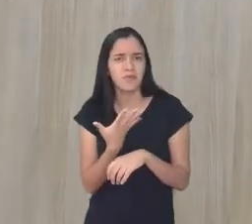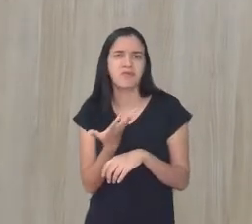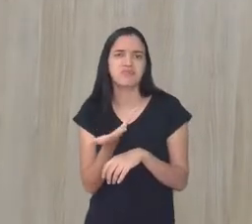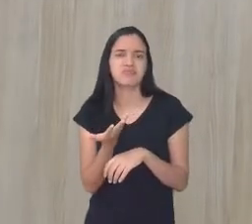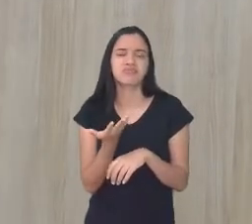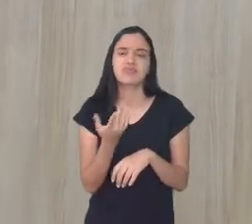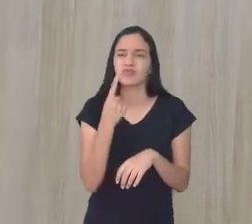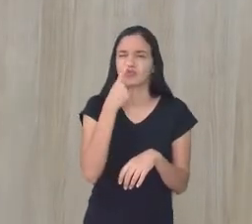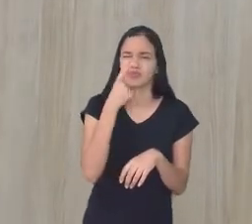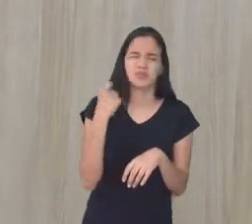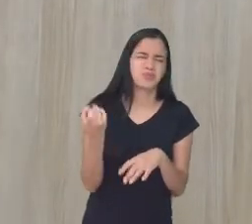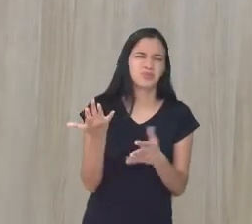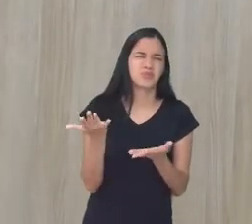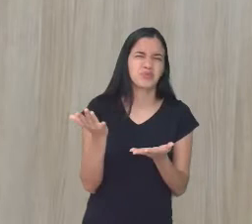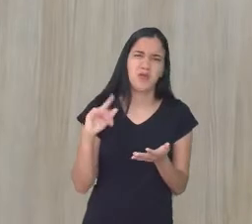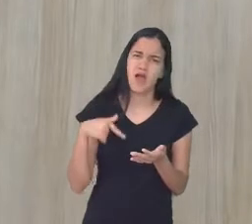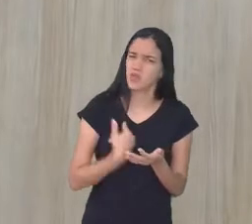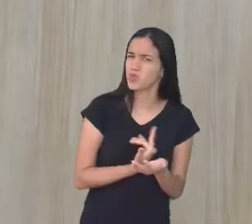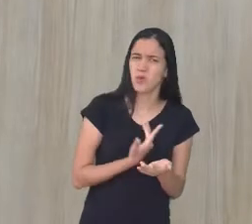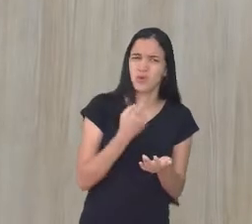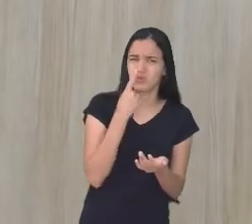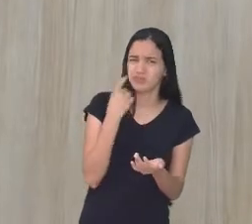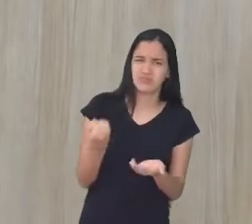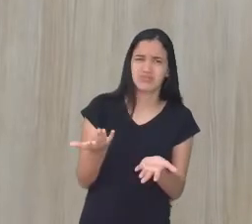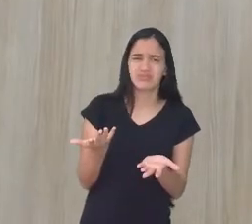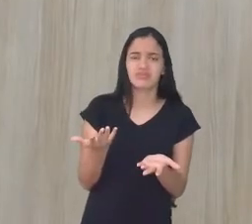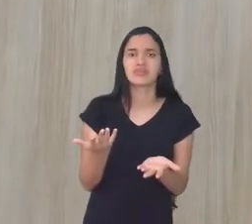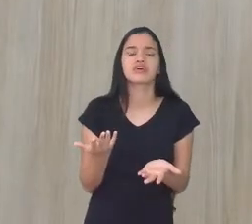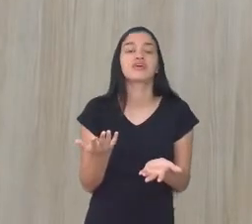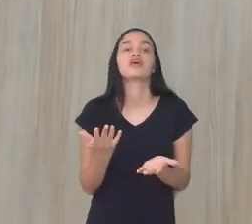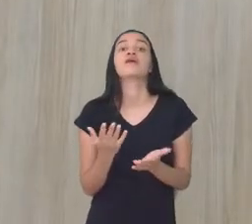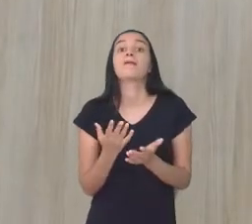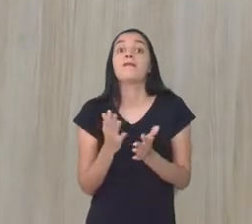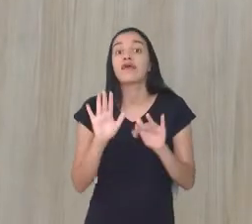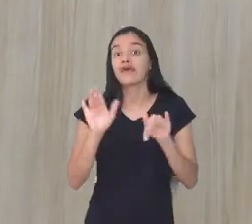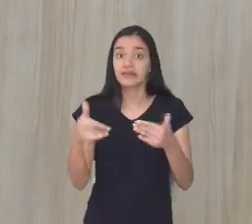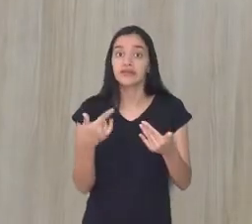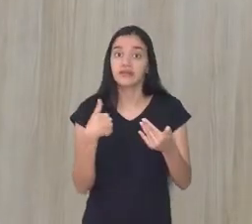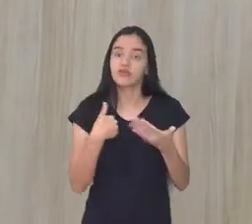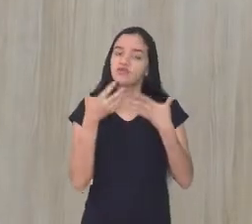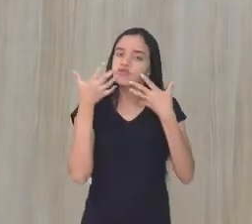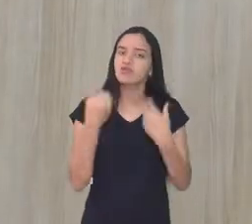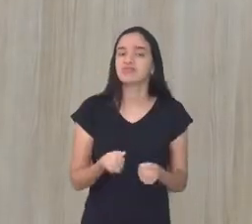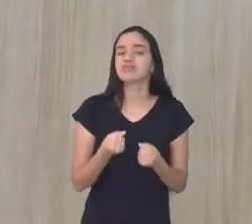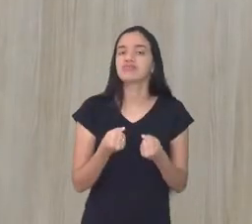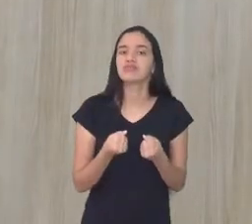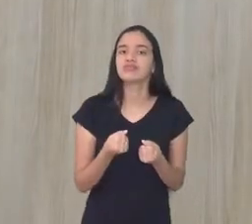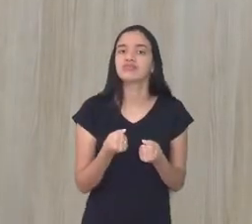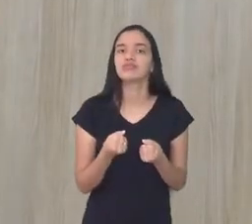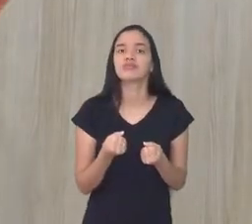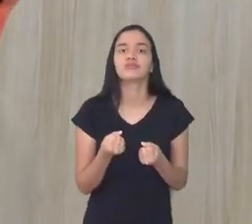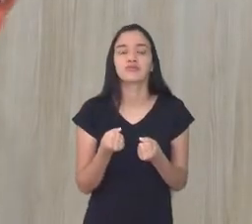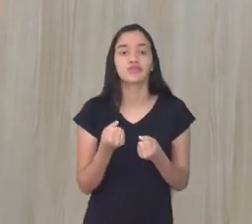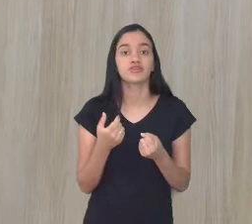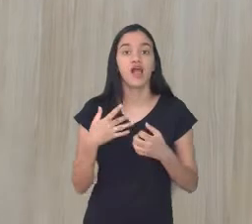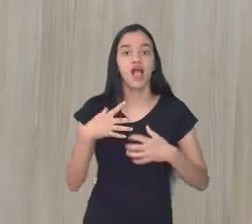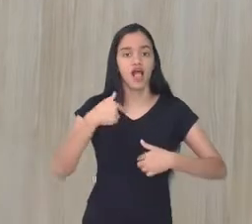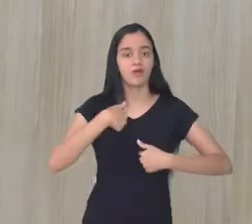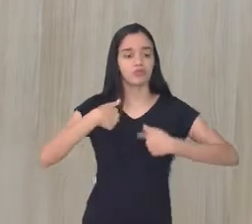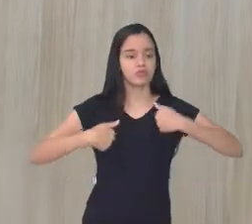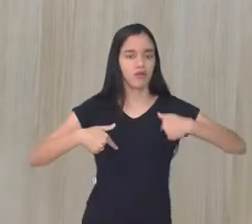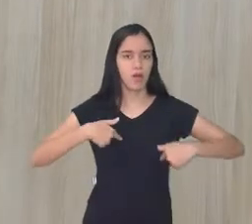né? Aquele odor que nem é nosso e a gente vai ter que suportar. Então, vamos aí também, os nossos órgãos dos sentidos